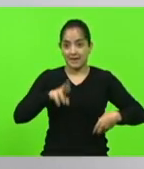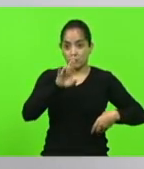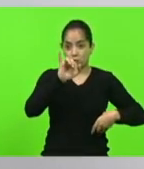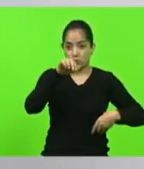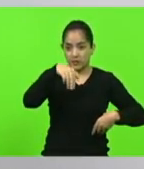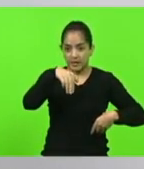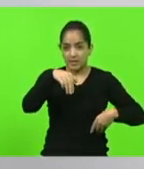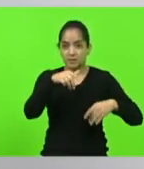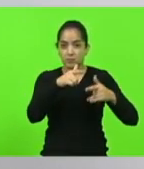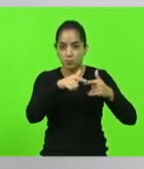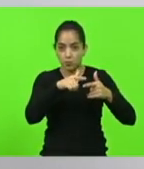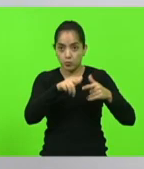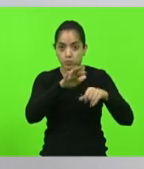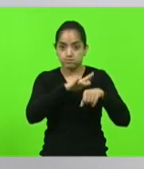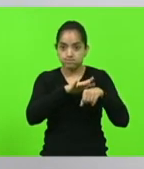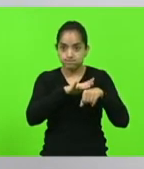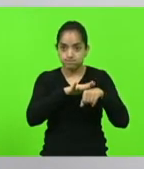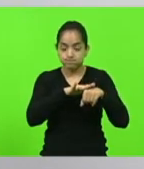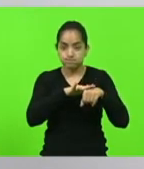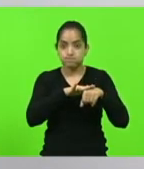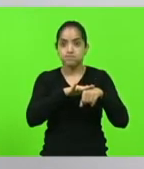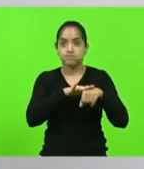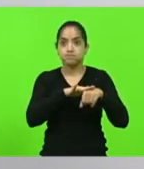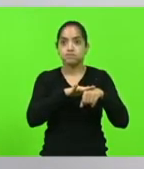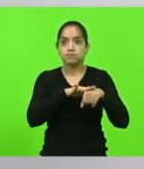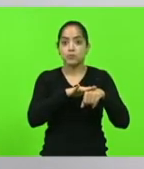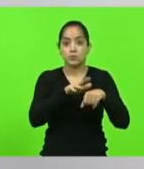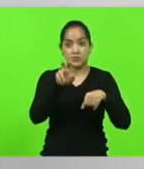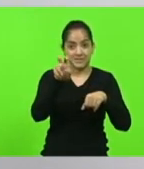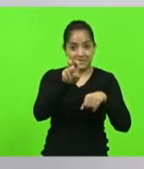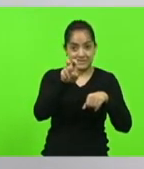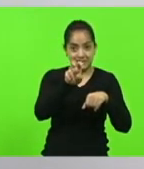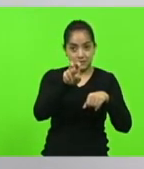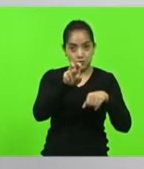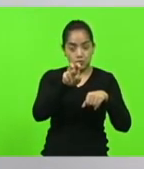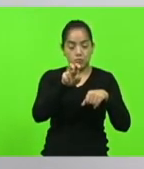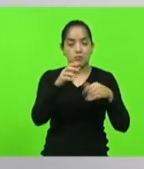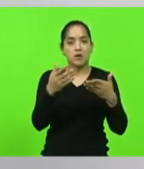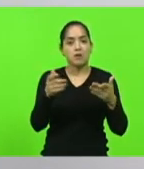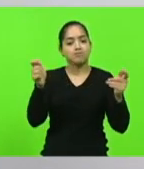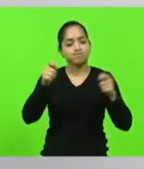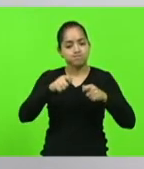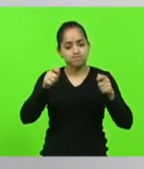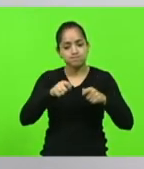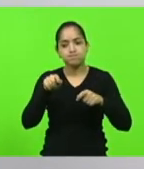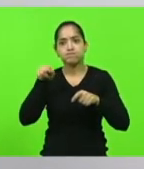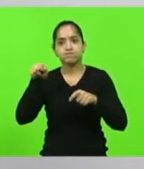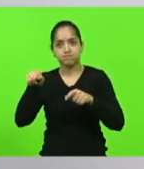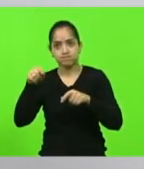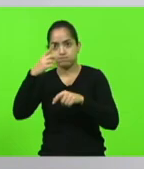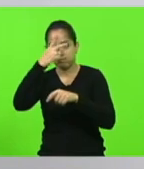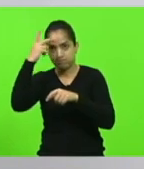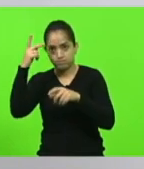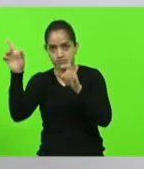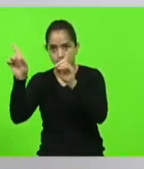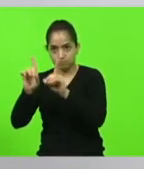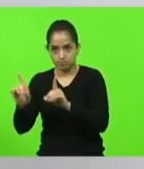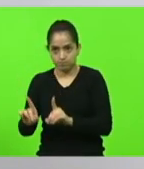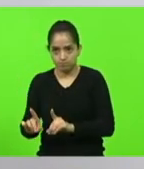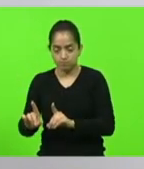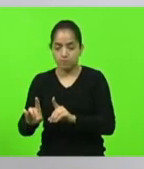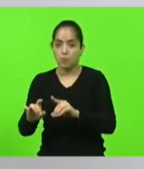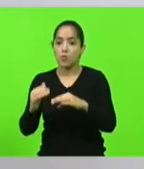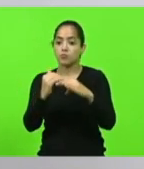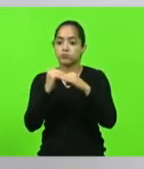de RC o estágio 5 a condição de pessoa com deficiência para todos os efeitos